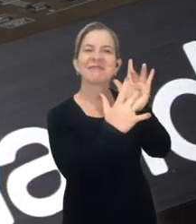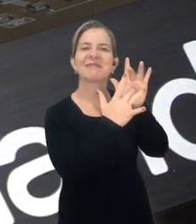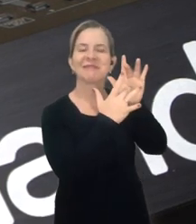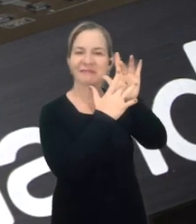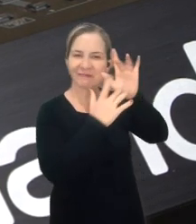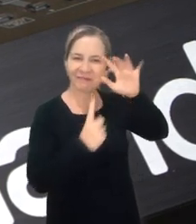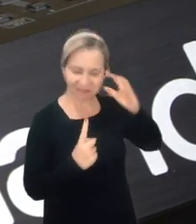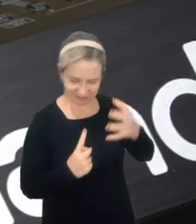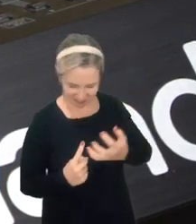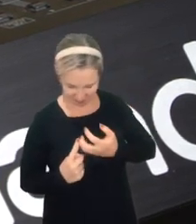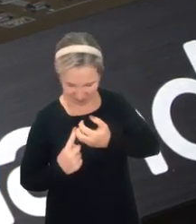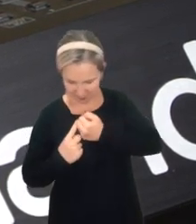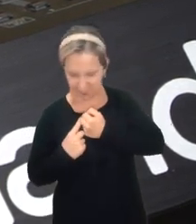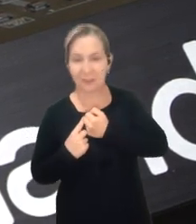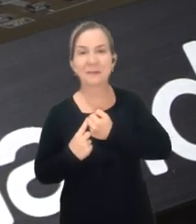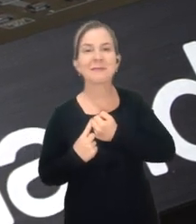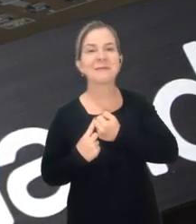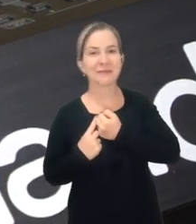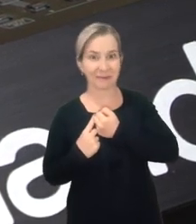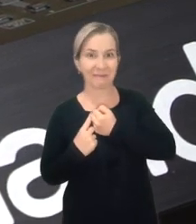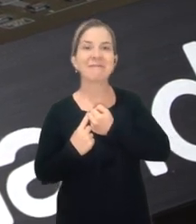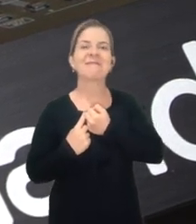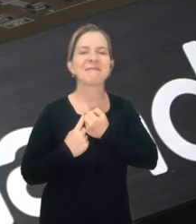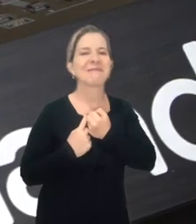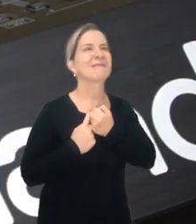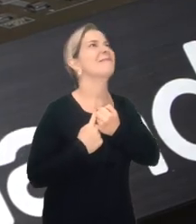divinal, é o nome do